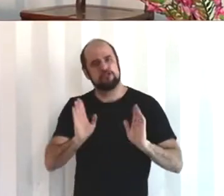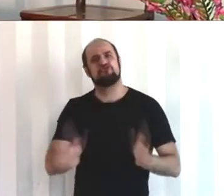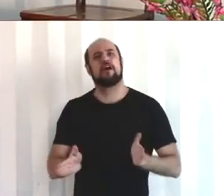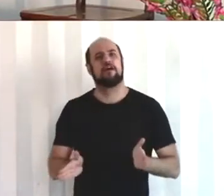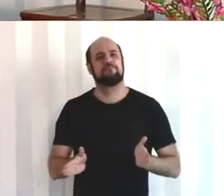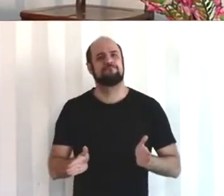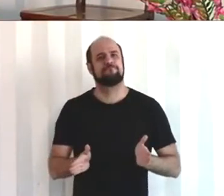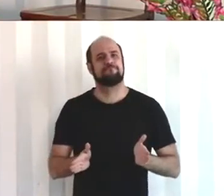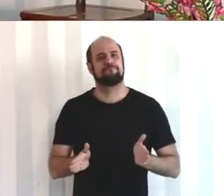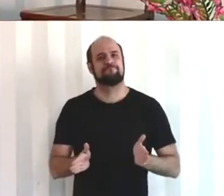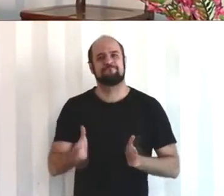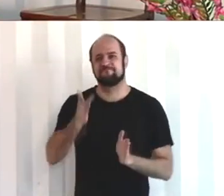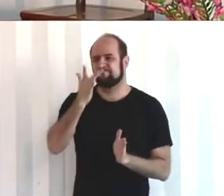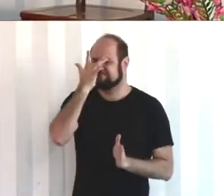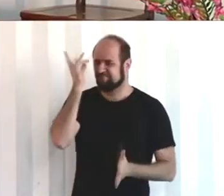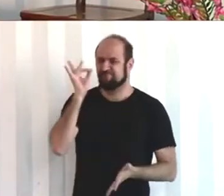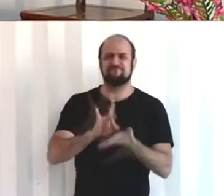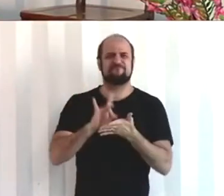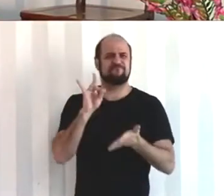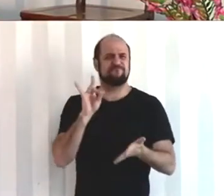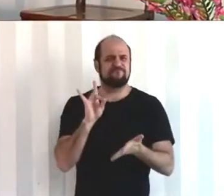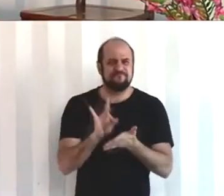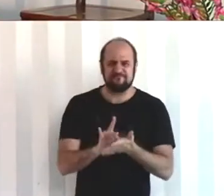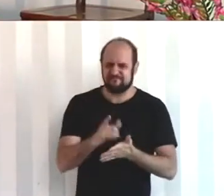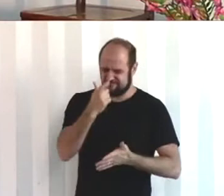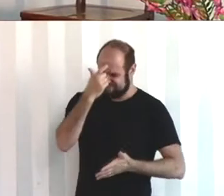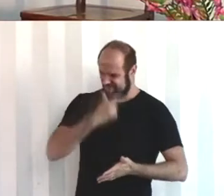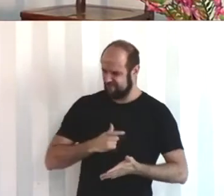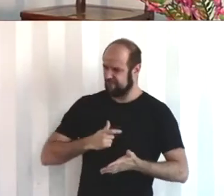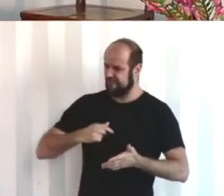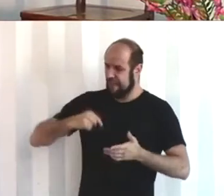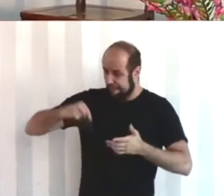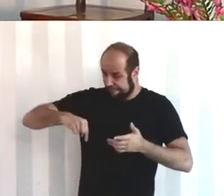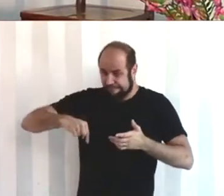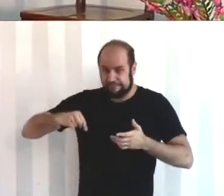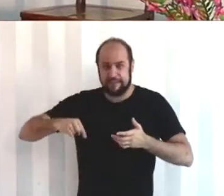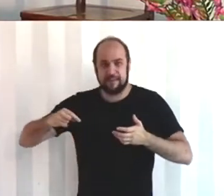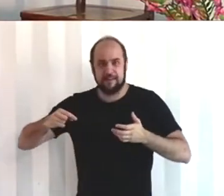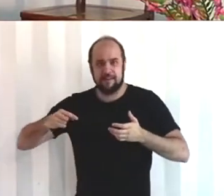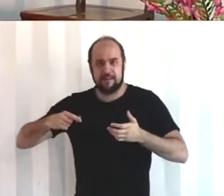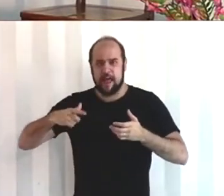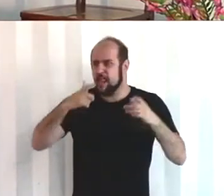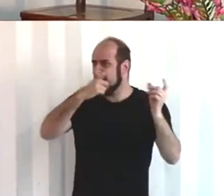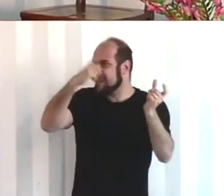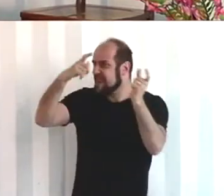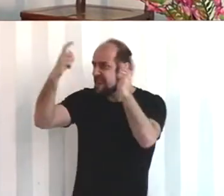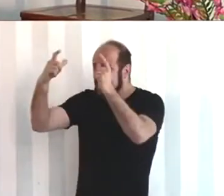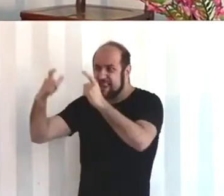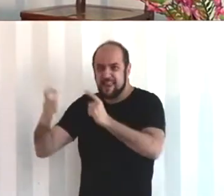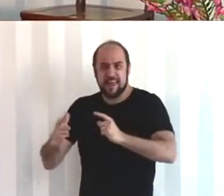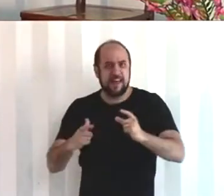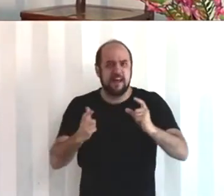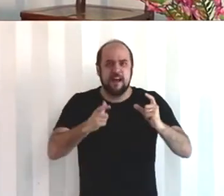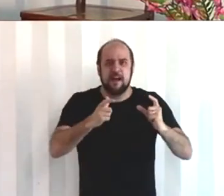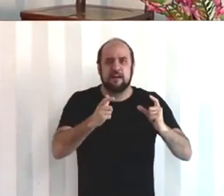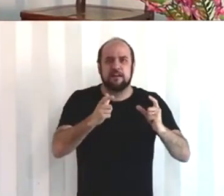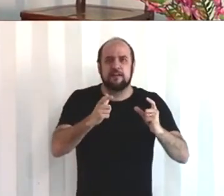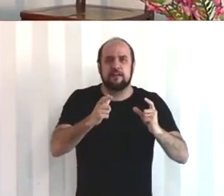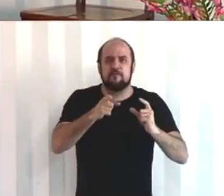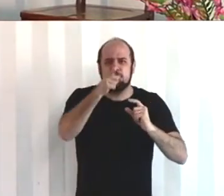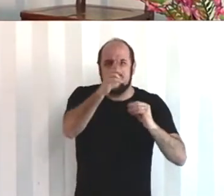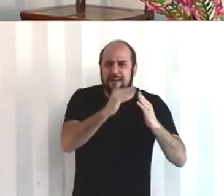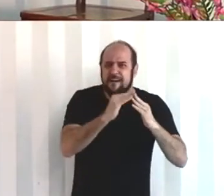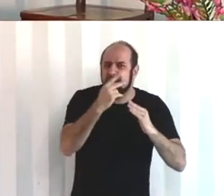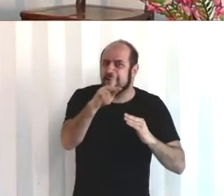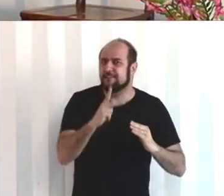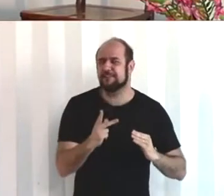os verdadeiros adoradores rendem glórias ao Senhor Jesus aqui, em outros lugares, na sua casa. Meus irmãos e irmãs que nos acompanham